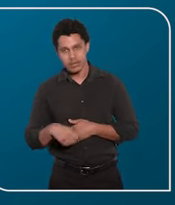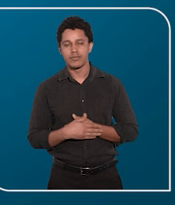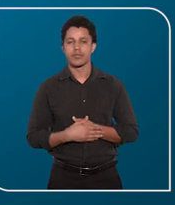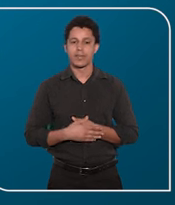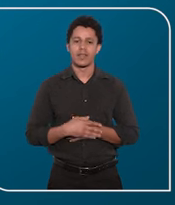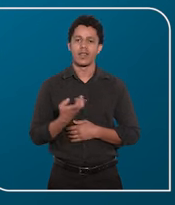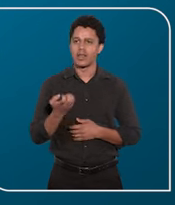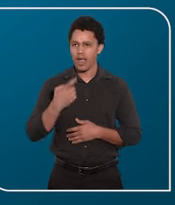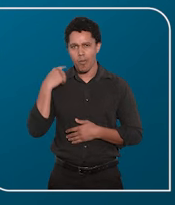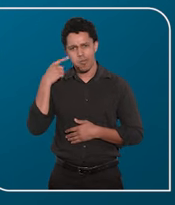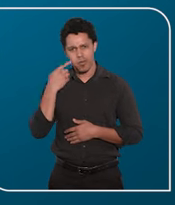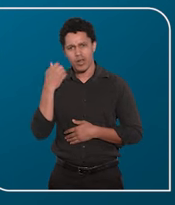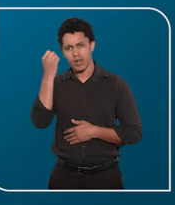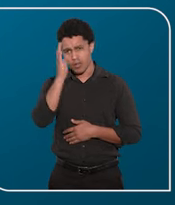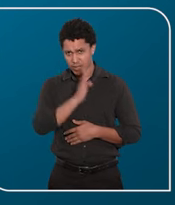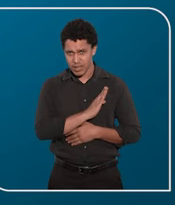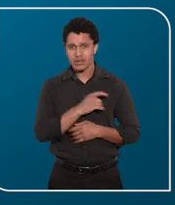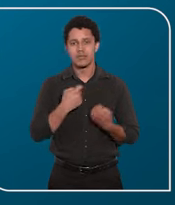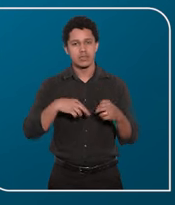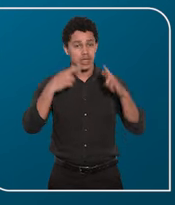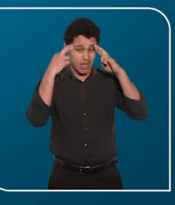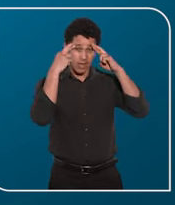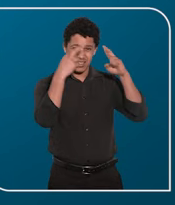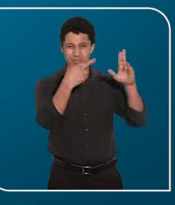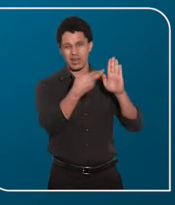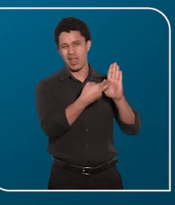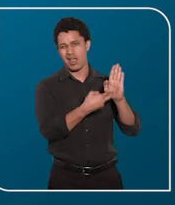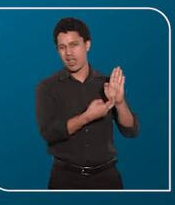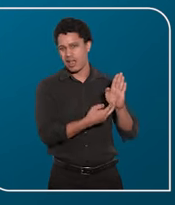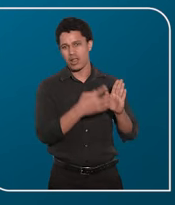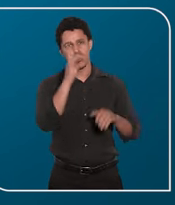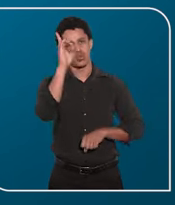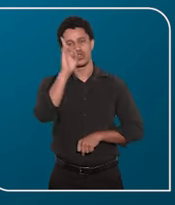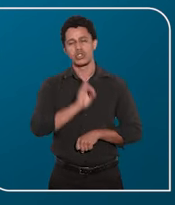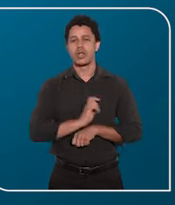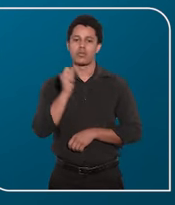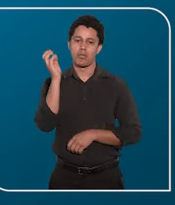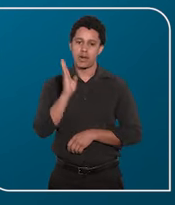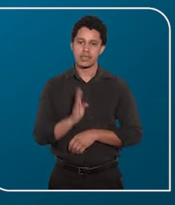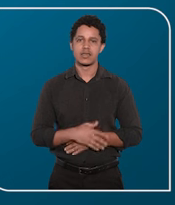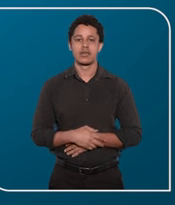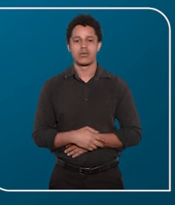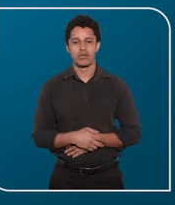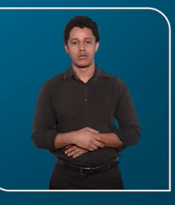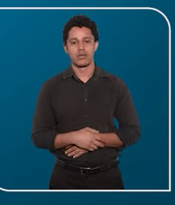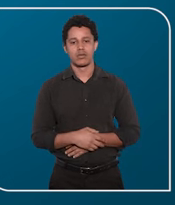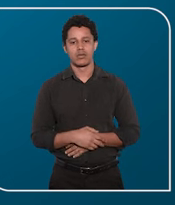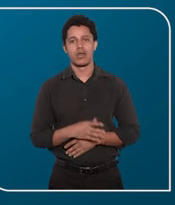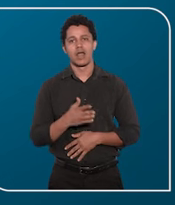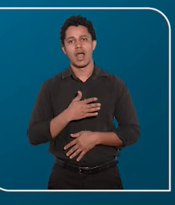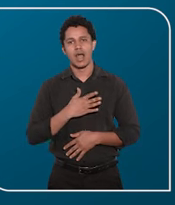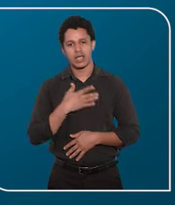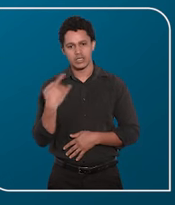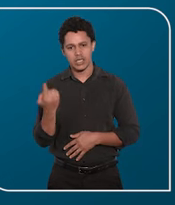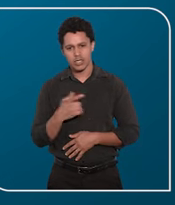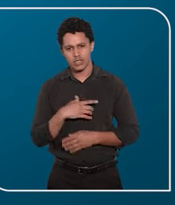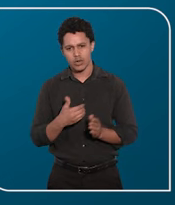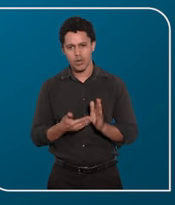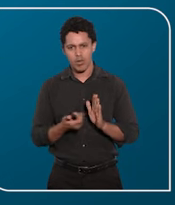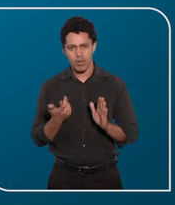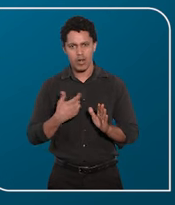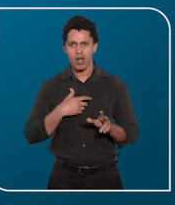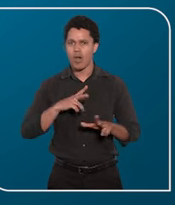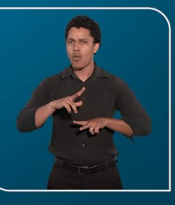Brasil, vai ter que respeitar as regras do direito brasileiro. Nós tínhamos uma única exceção a qual Portugal não